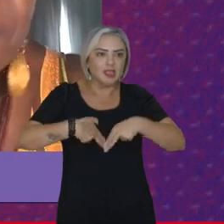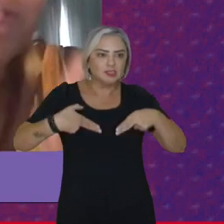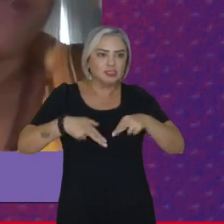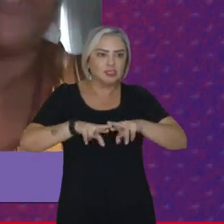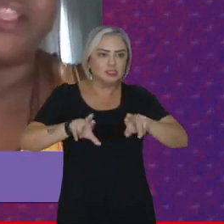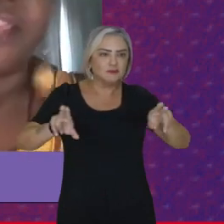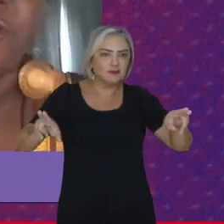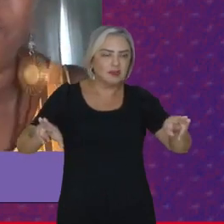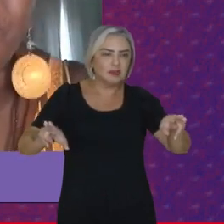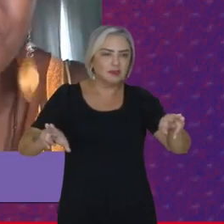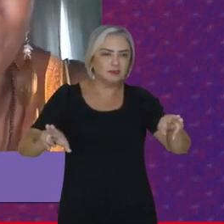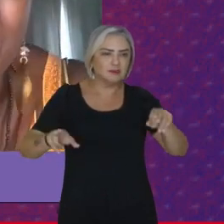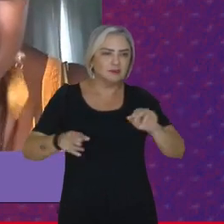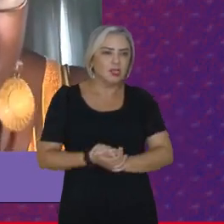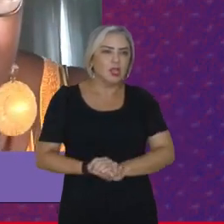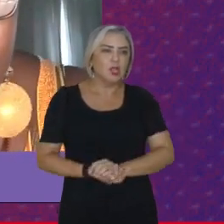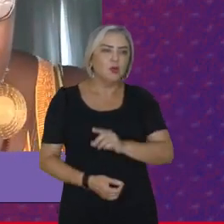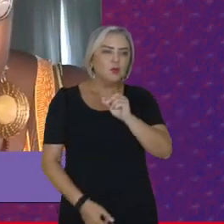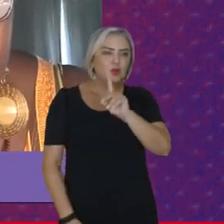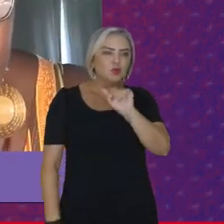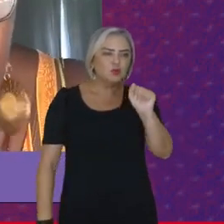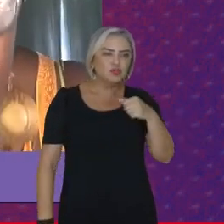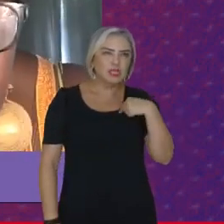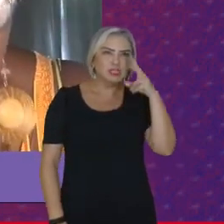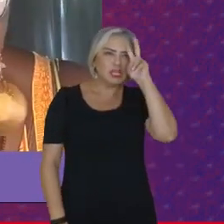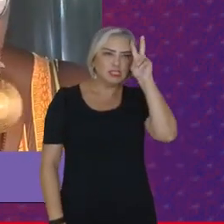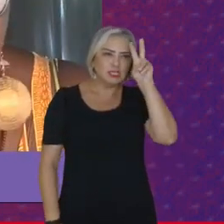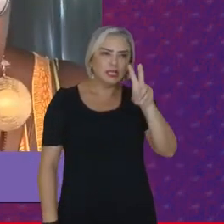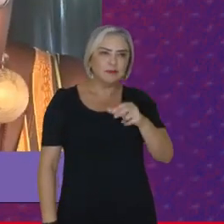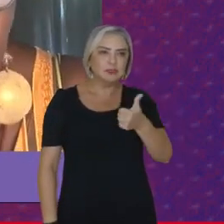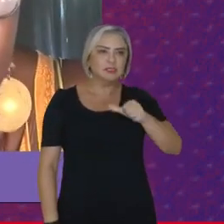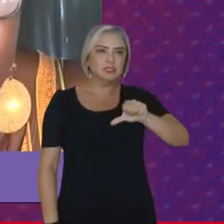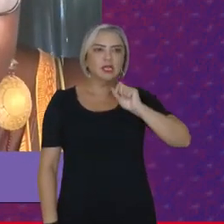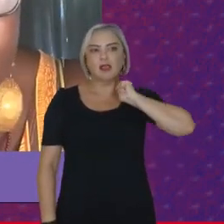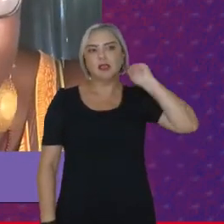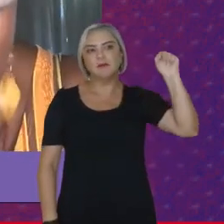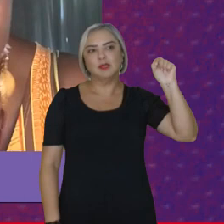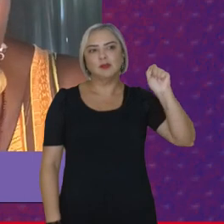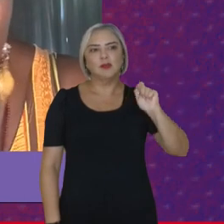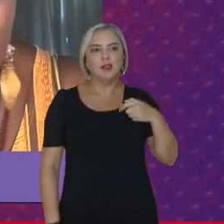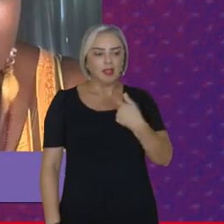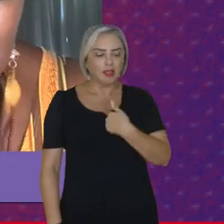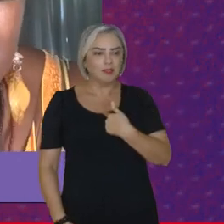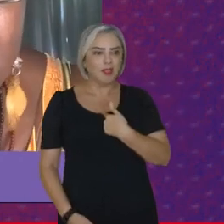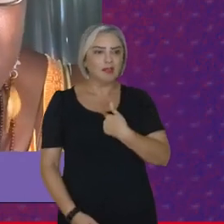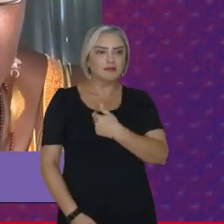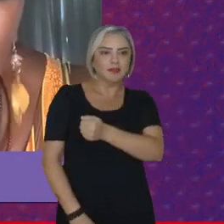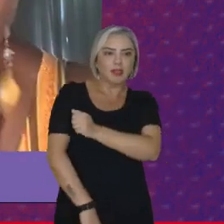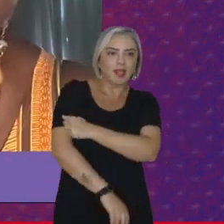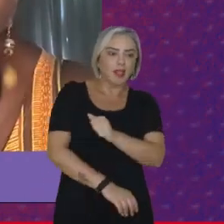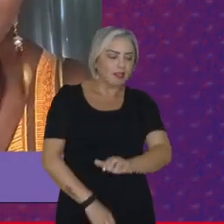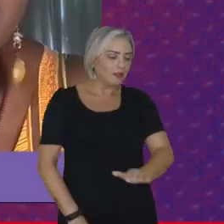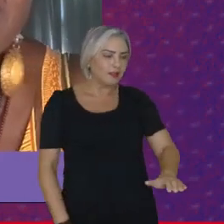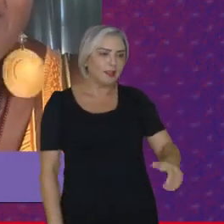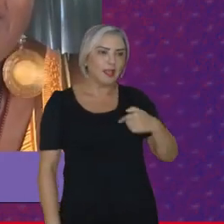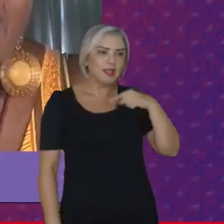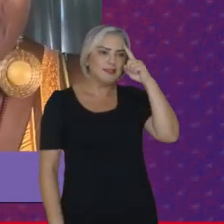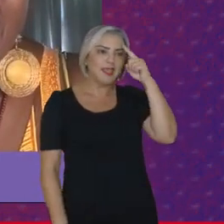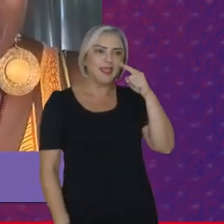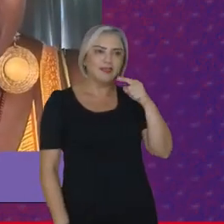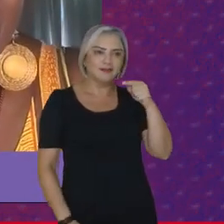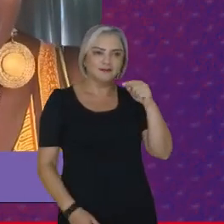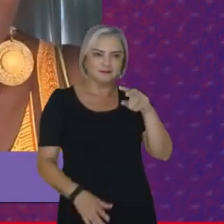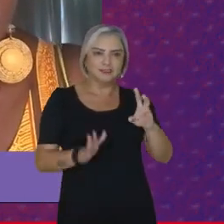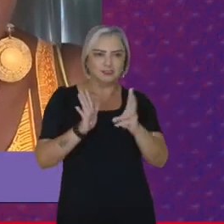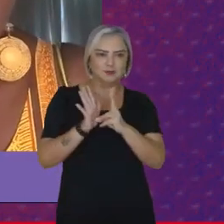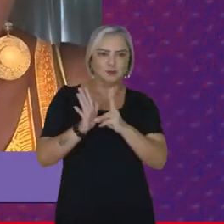temos de povos é no dia 19 de abril, que as nossas criancinhas... É essa concepção. Ou seja,